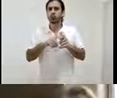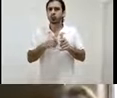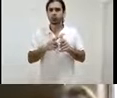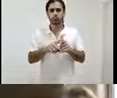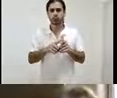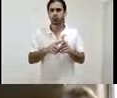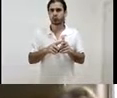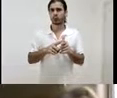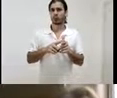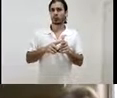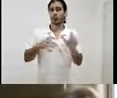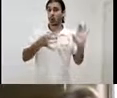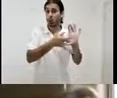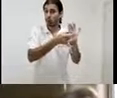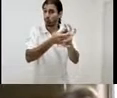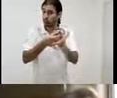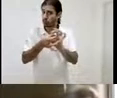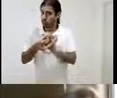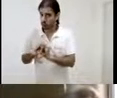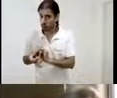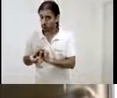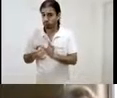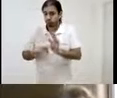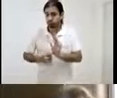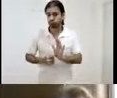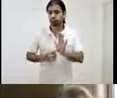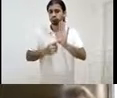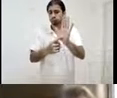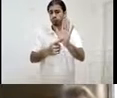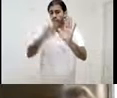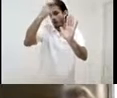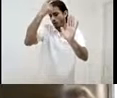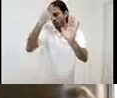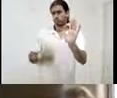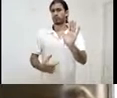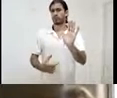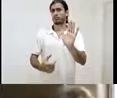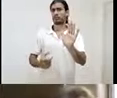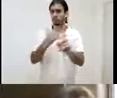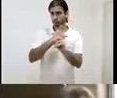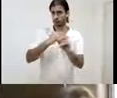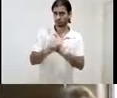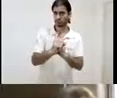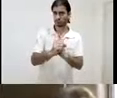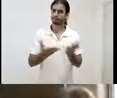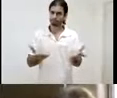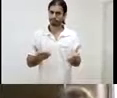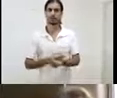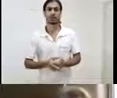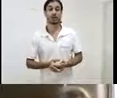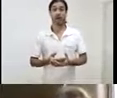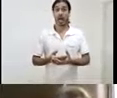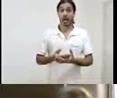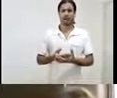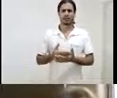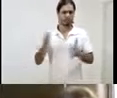falas ali se apresentavam dos seus sujeitos de pesquisa. Então, nesse contexto, nós estamos falando